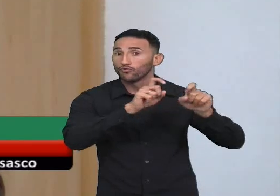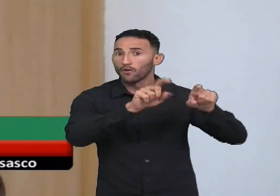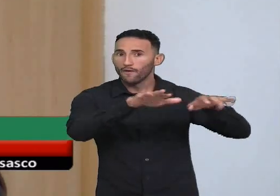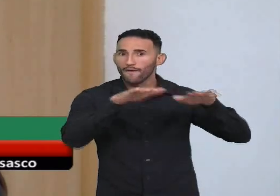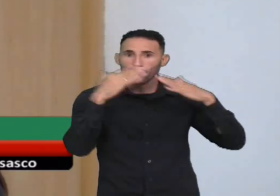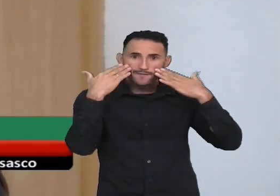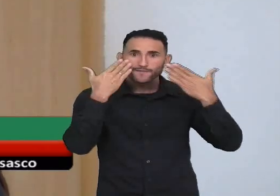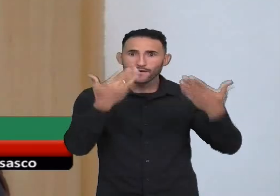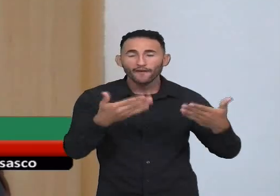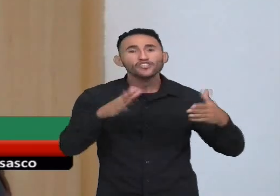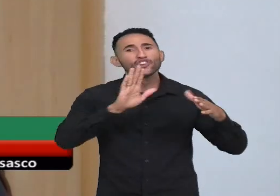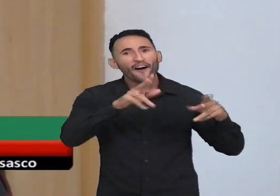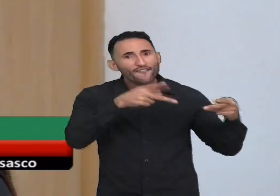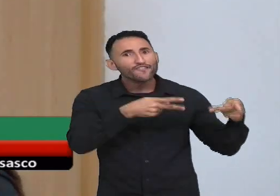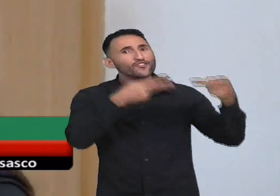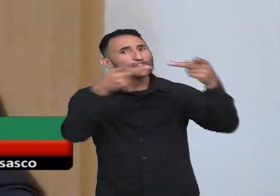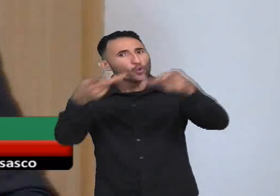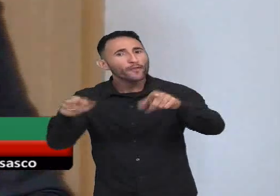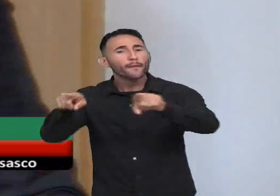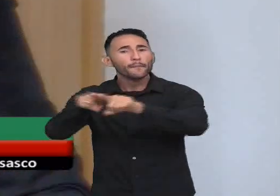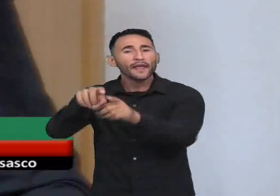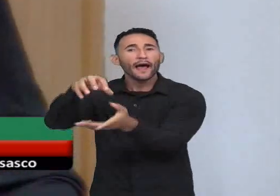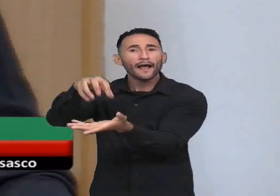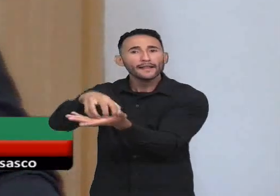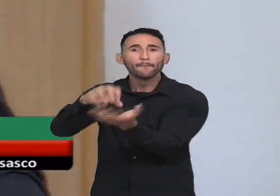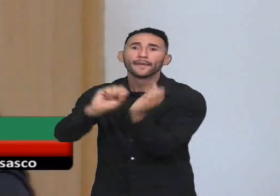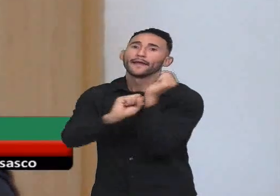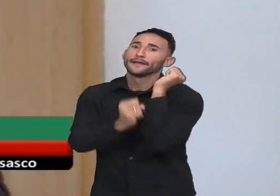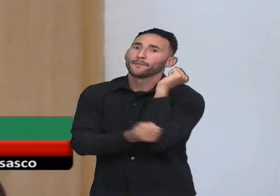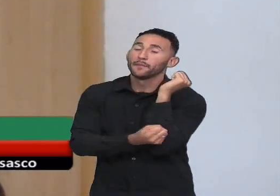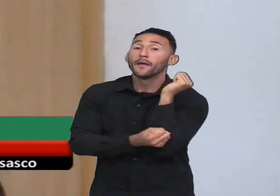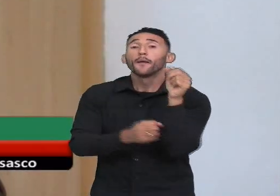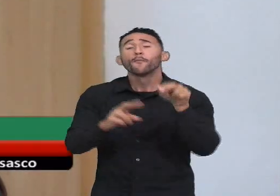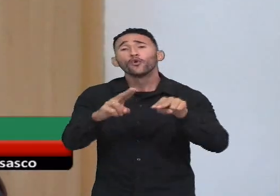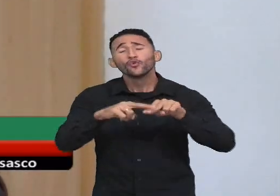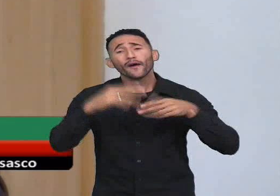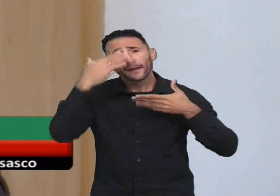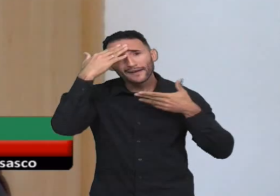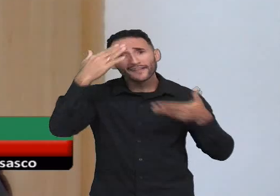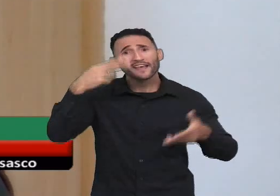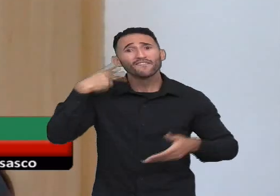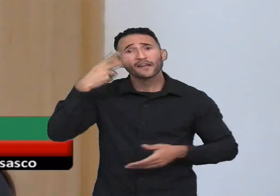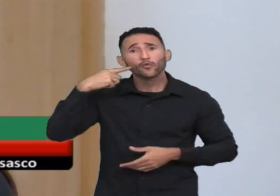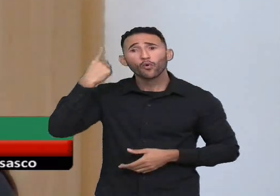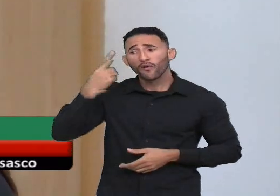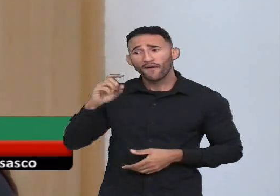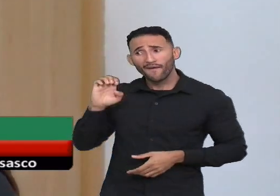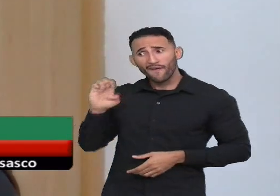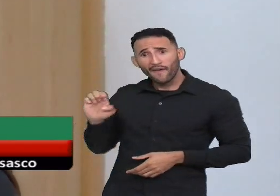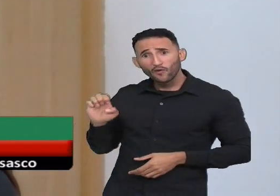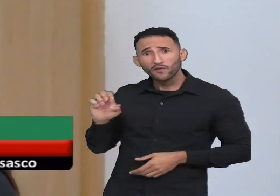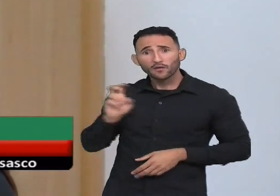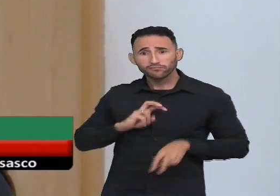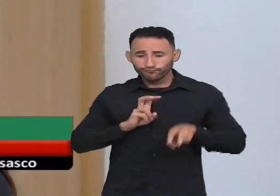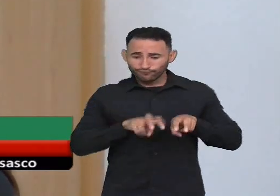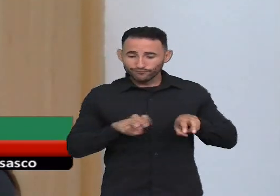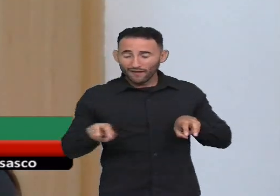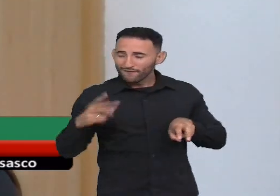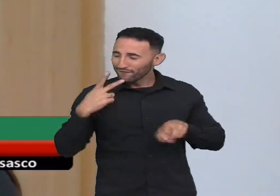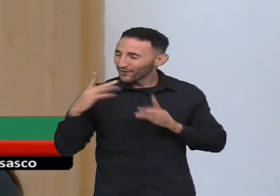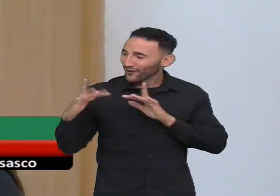visitas na Sabesp. E eu quero aqui agradecer a vereadora Elza, que ela foi aqui onde eu estava sentado e falou, olha,